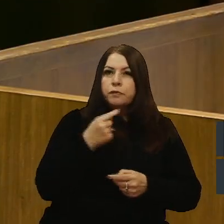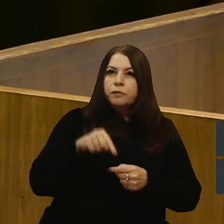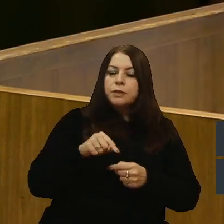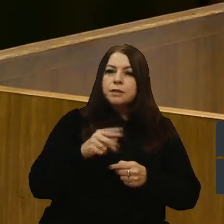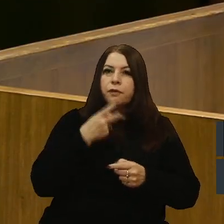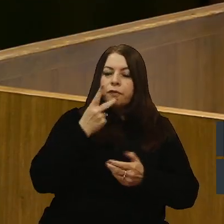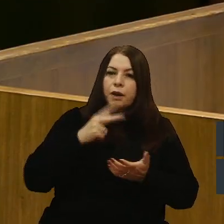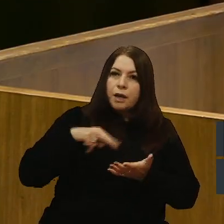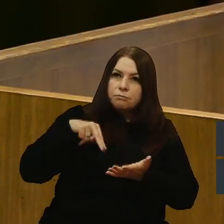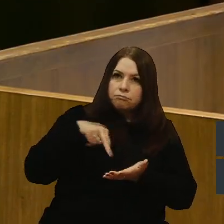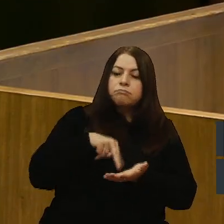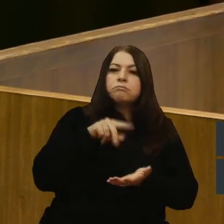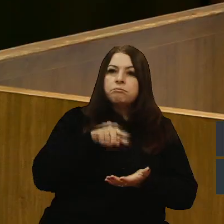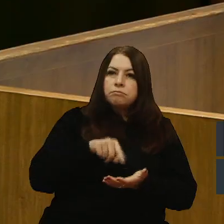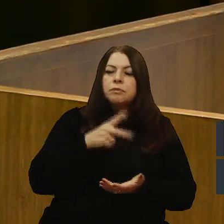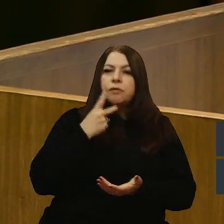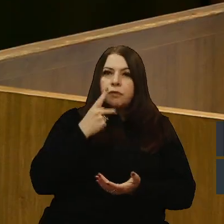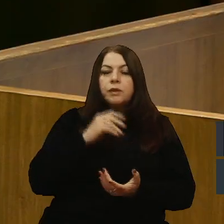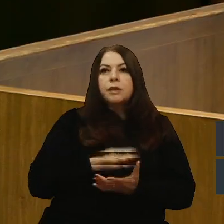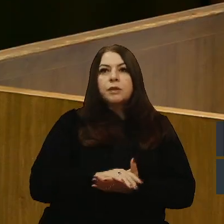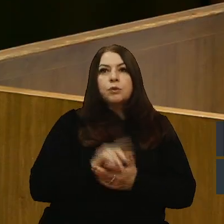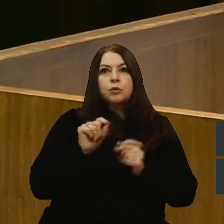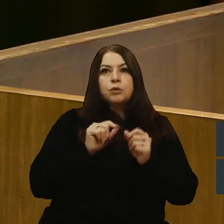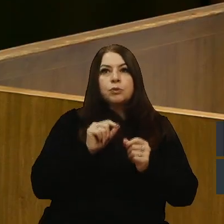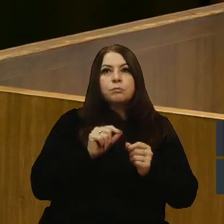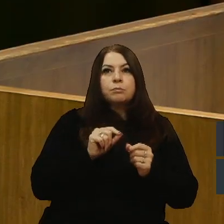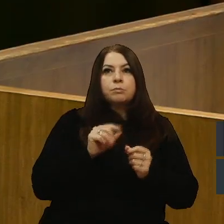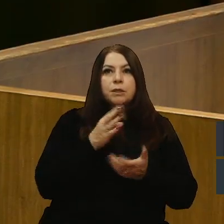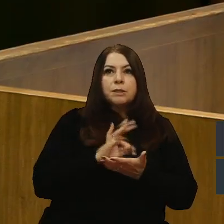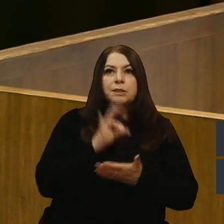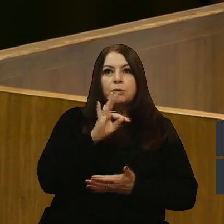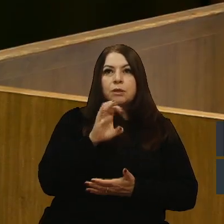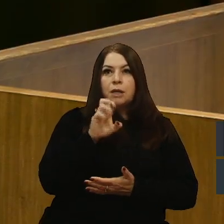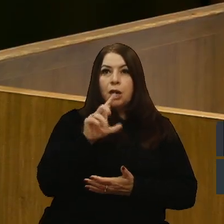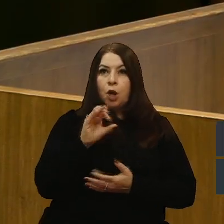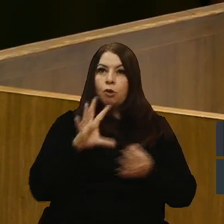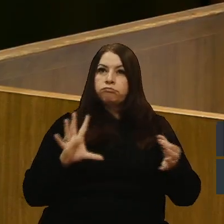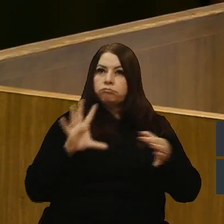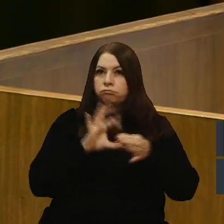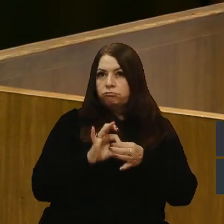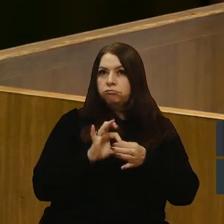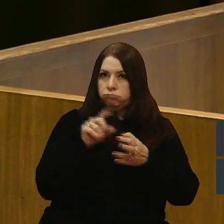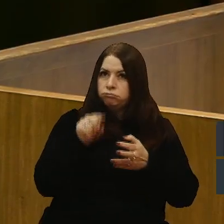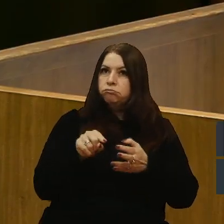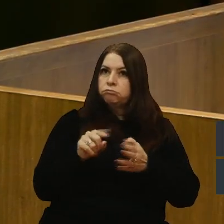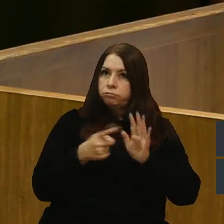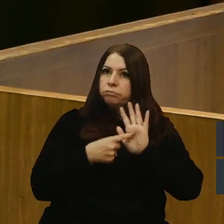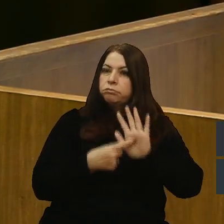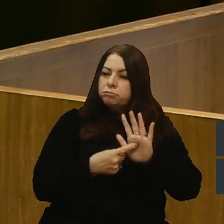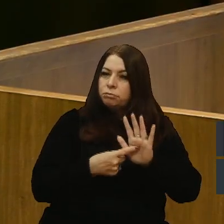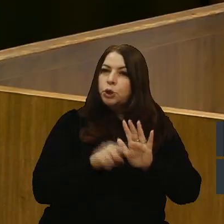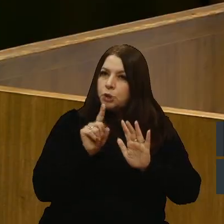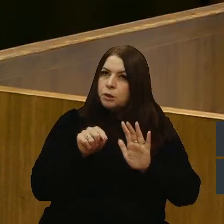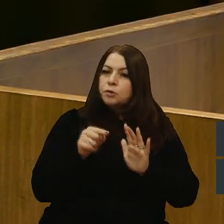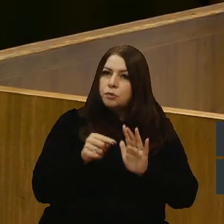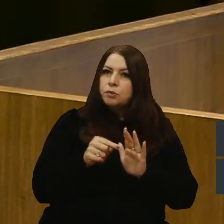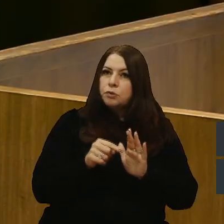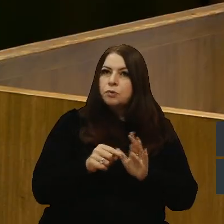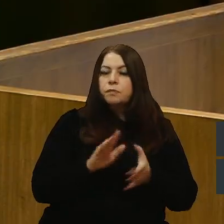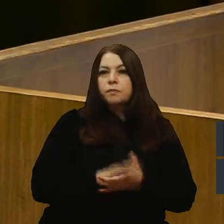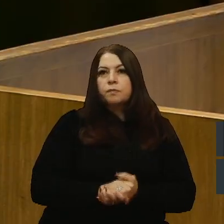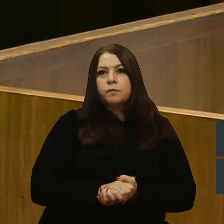essa tribuna, eu vou falar sobre a teoria do elo. A teoria do elo nos mostra justamente isso. Veja